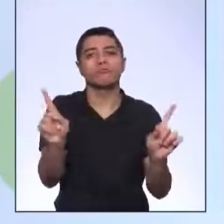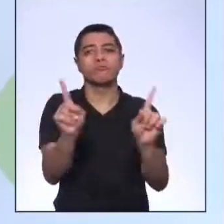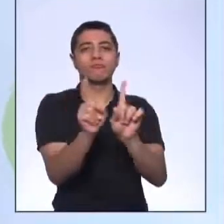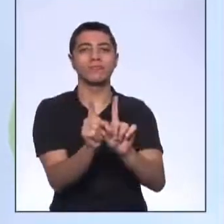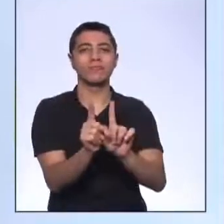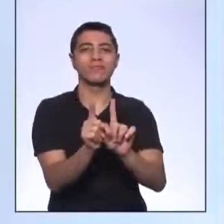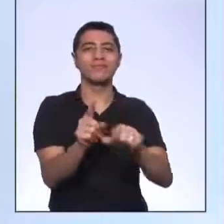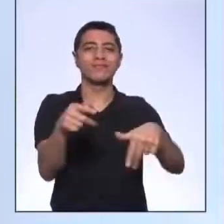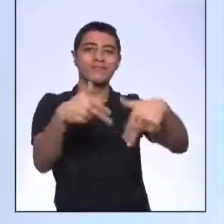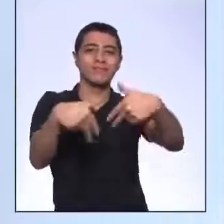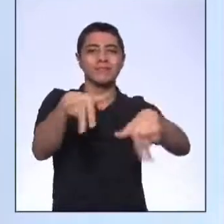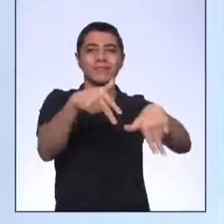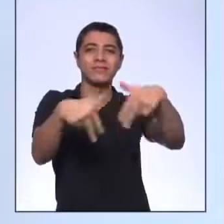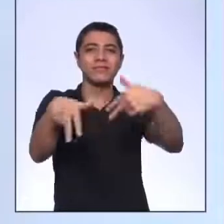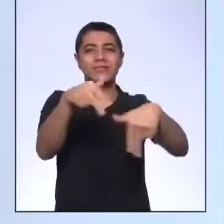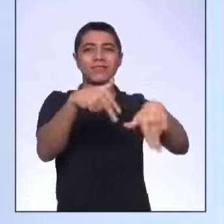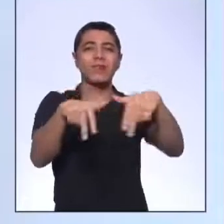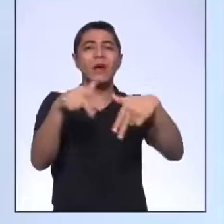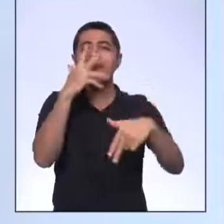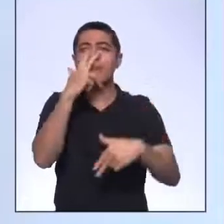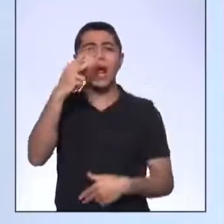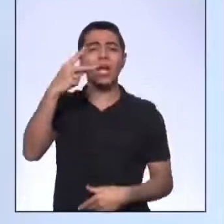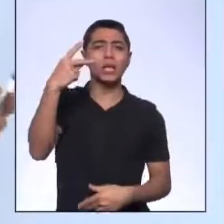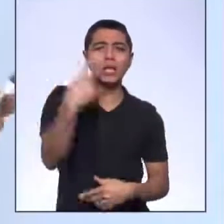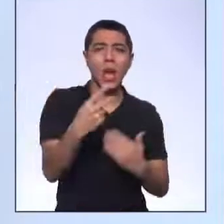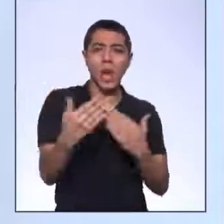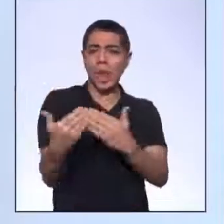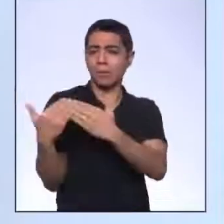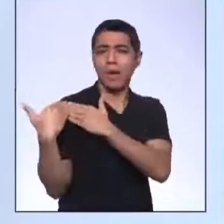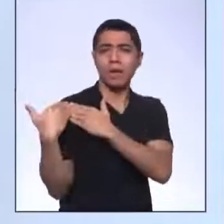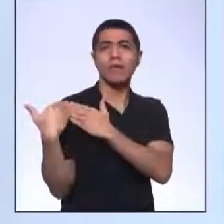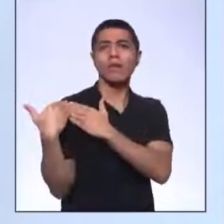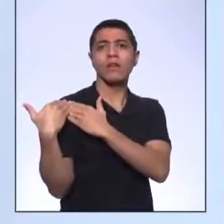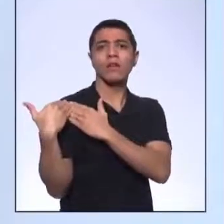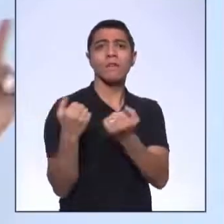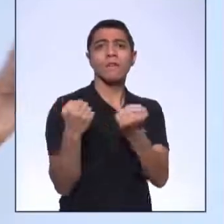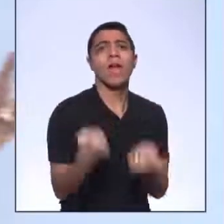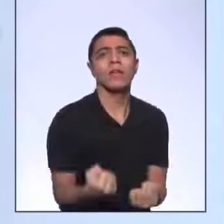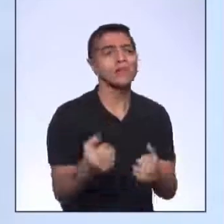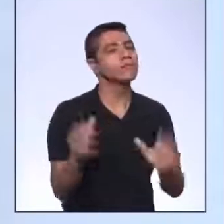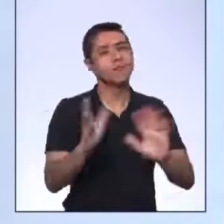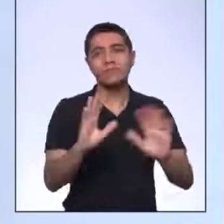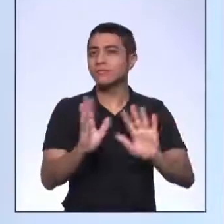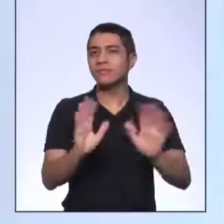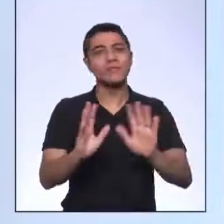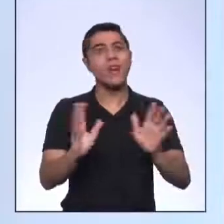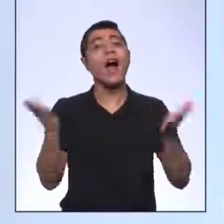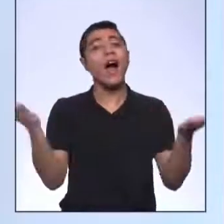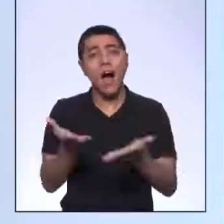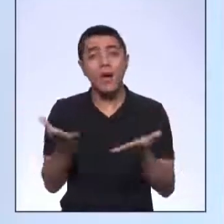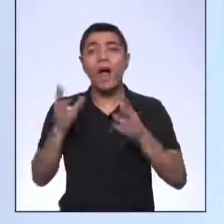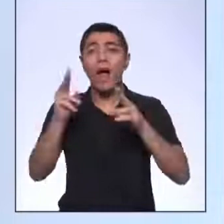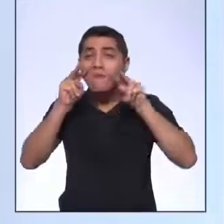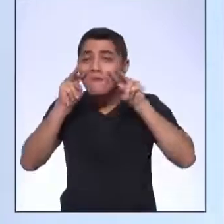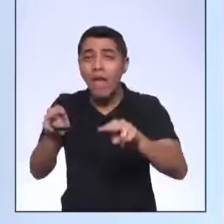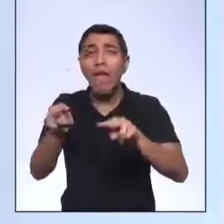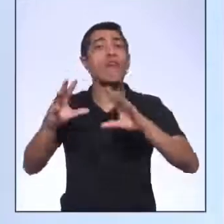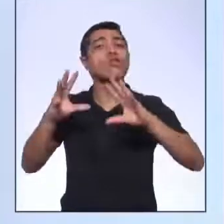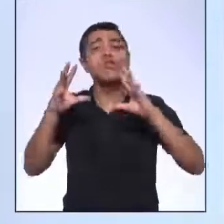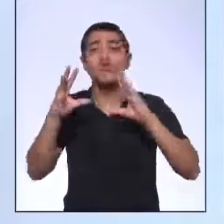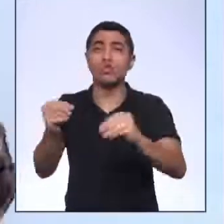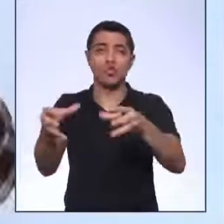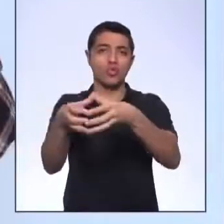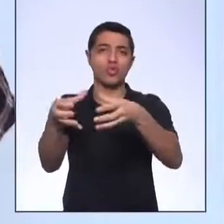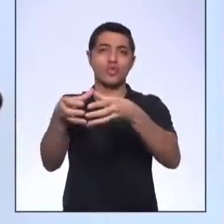dele essa responsabilidade de tudo se focado nele para que agora seja focada na companhia inteira como um todo tá